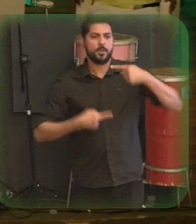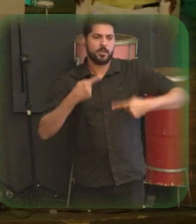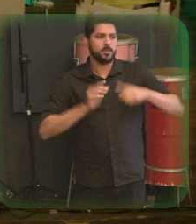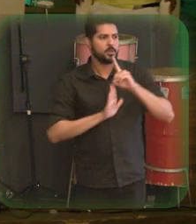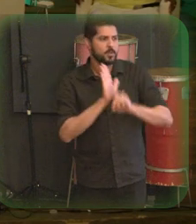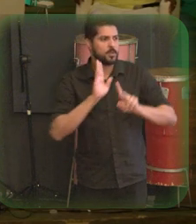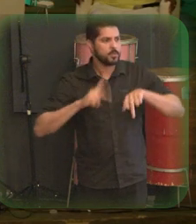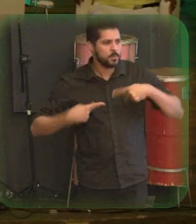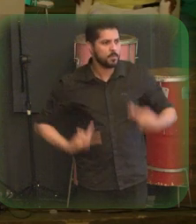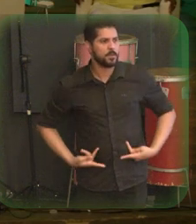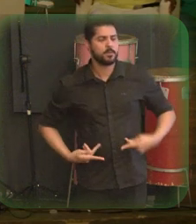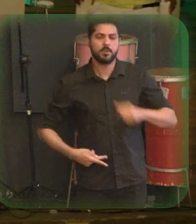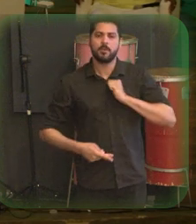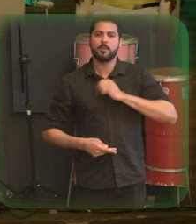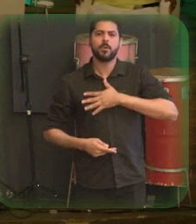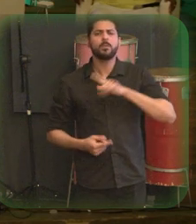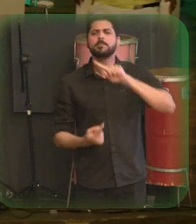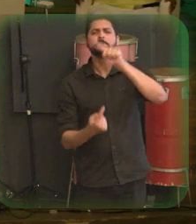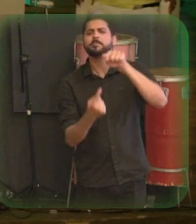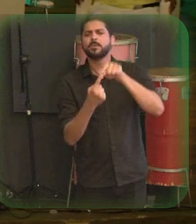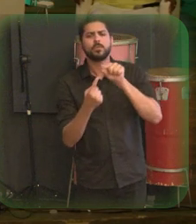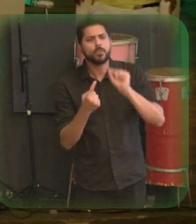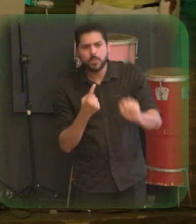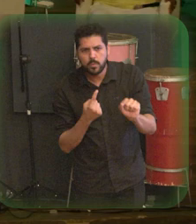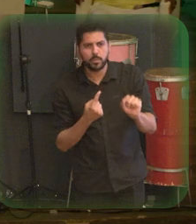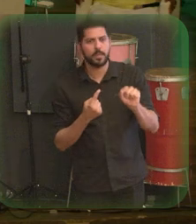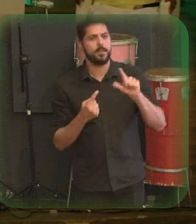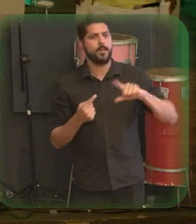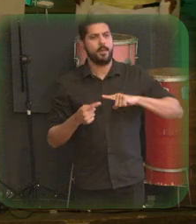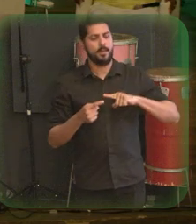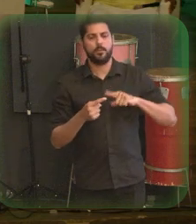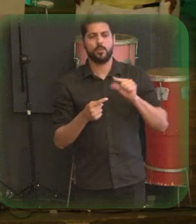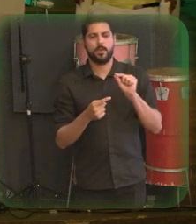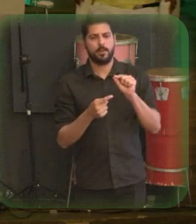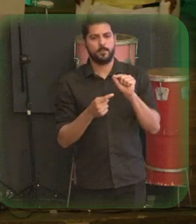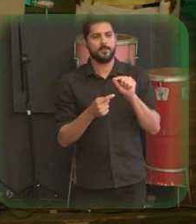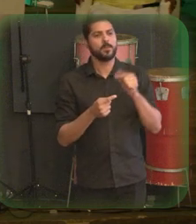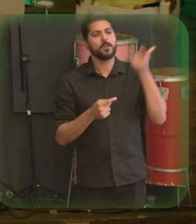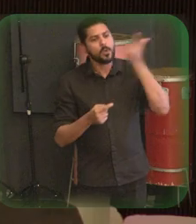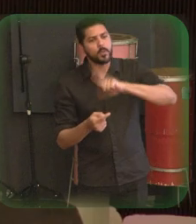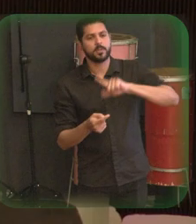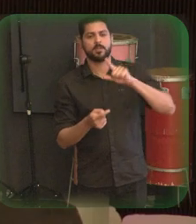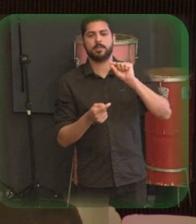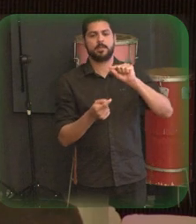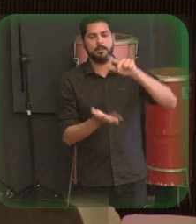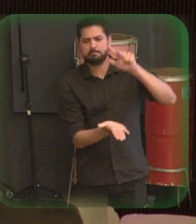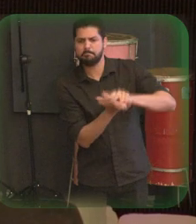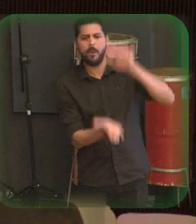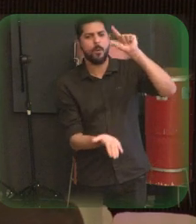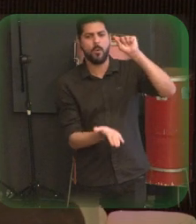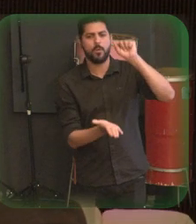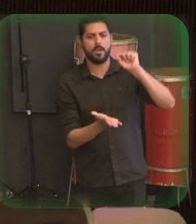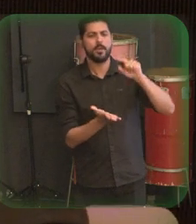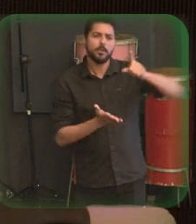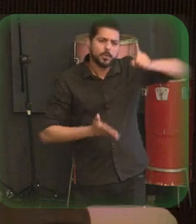do IFPE, que tem como objetivo geral implementar a política de educação em direitos humanos em todos os níveis, dimensões e práticas do